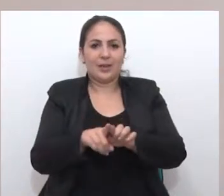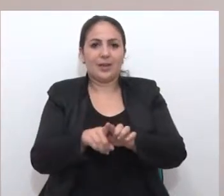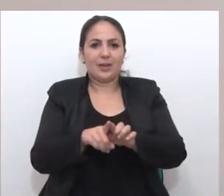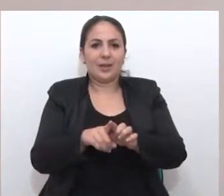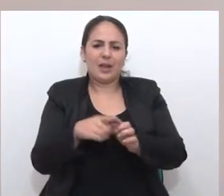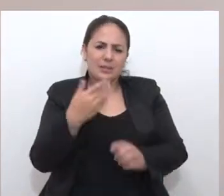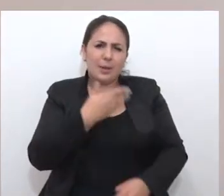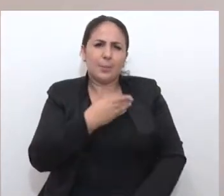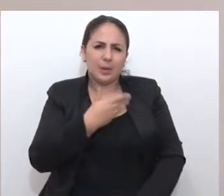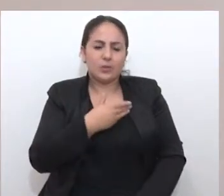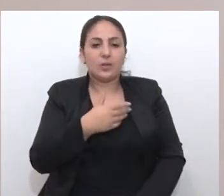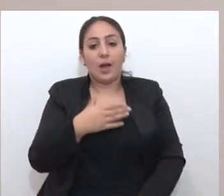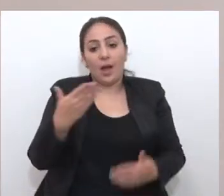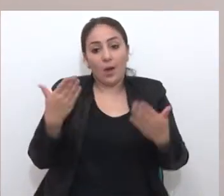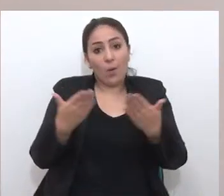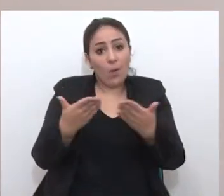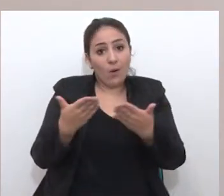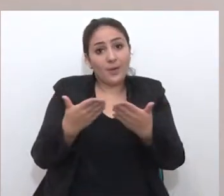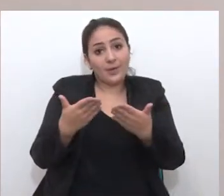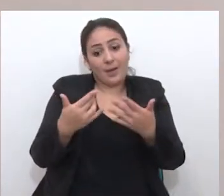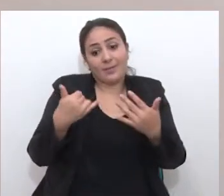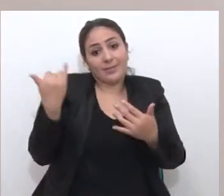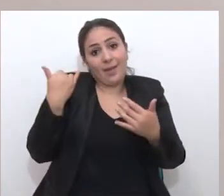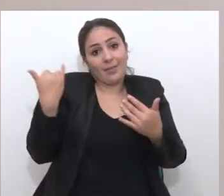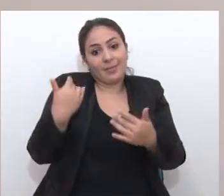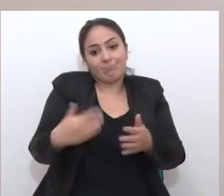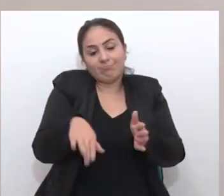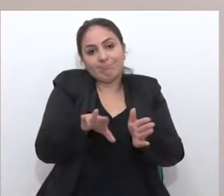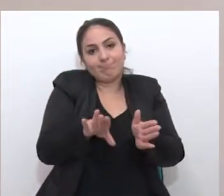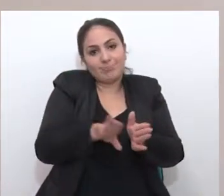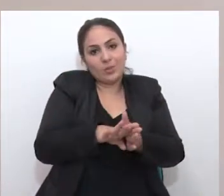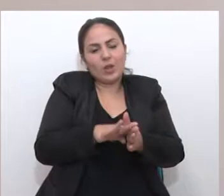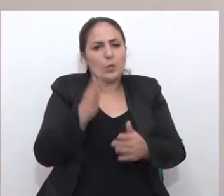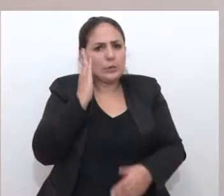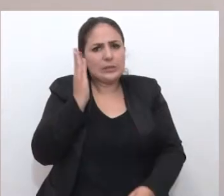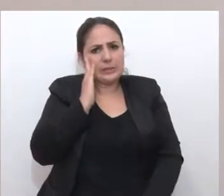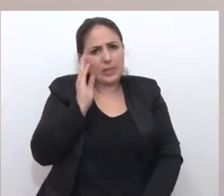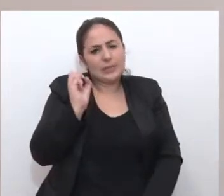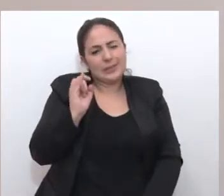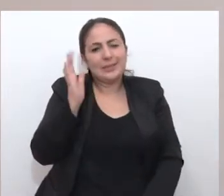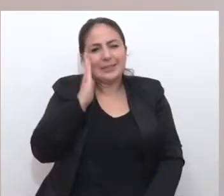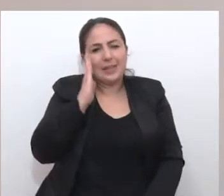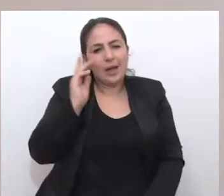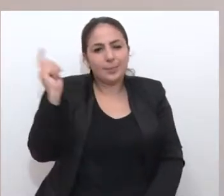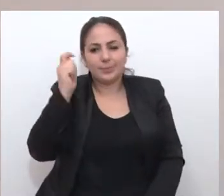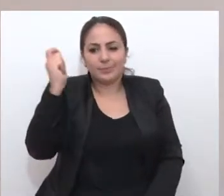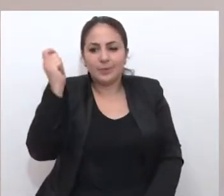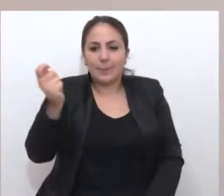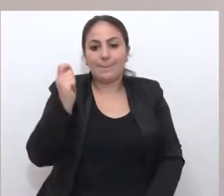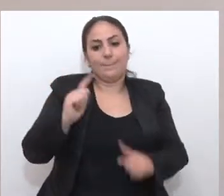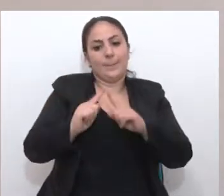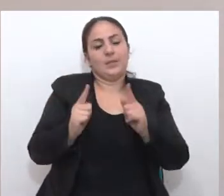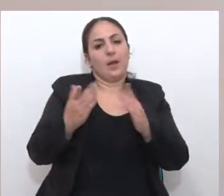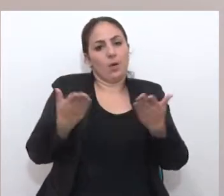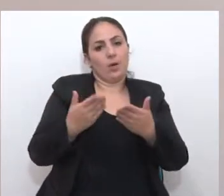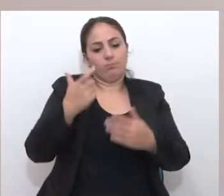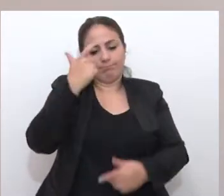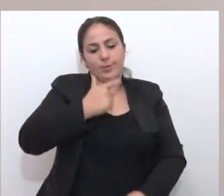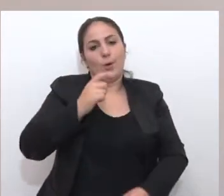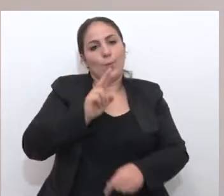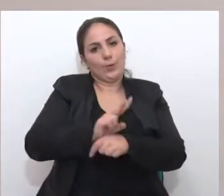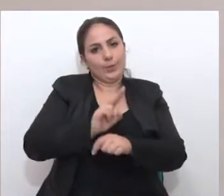né? Agora a idade também está chegando. Ele laça ainda, se montar num cavalo, eu tenho certeza que ele laça, né? Mas ele já está se resguardando mais, está se cuidando mais. Então